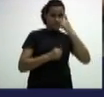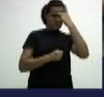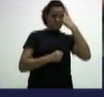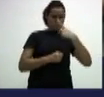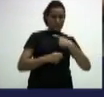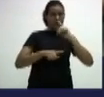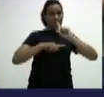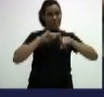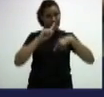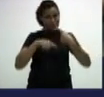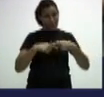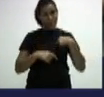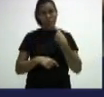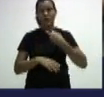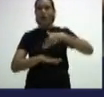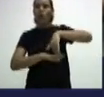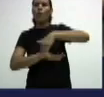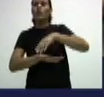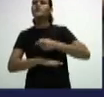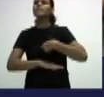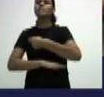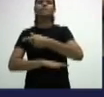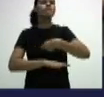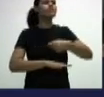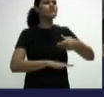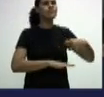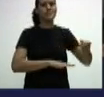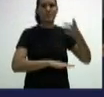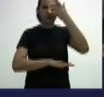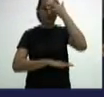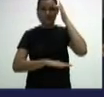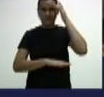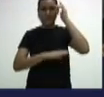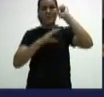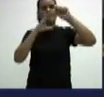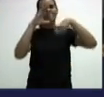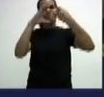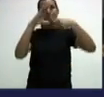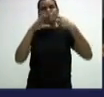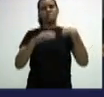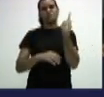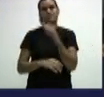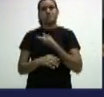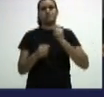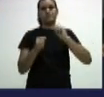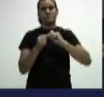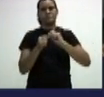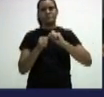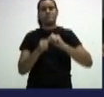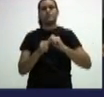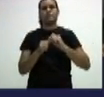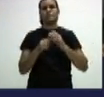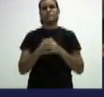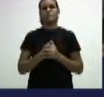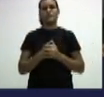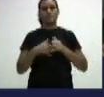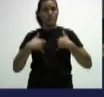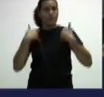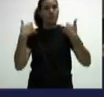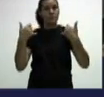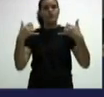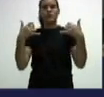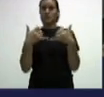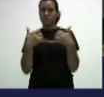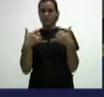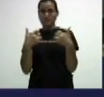né? O vídeo, a questão do vídeo a gente passa nos eventos, né? Na internet.